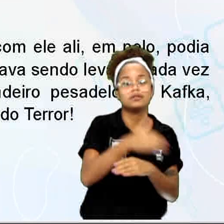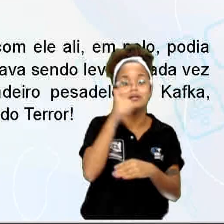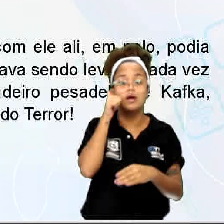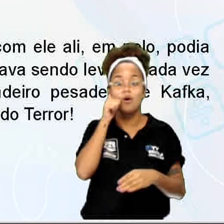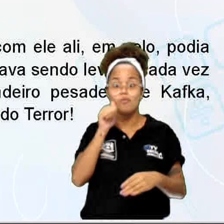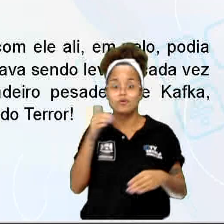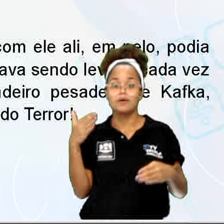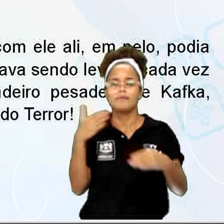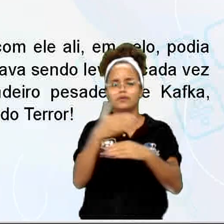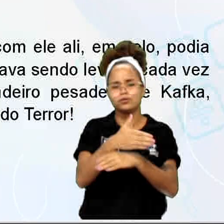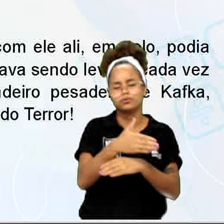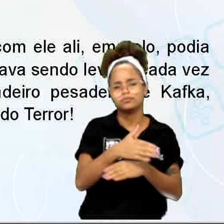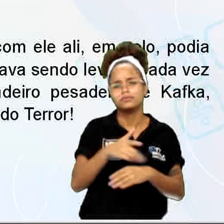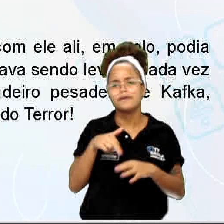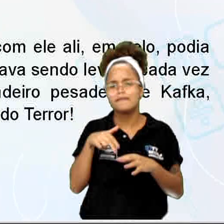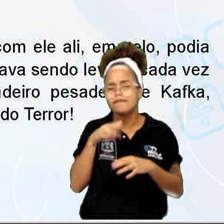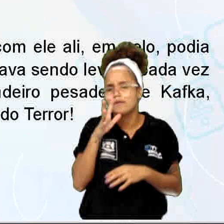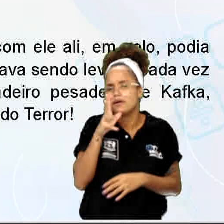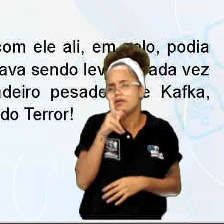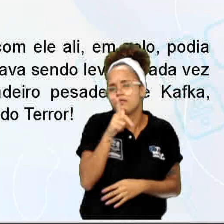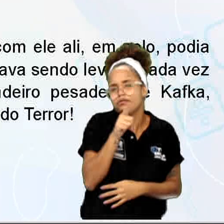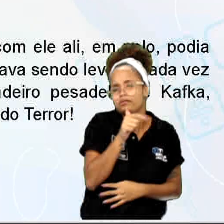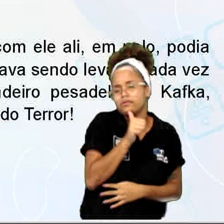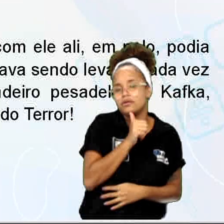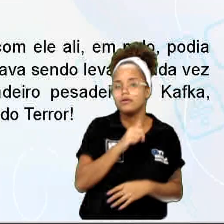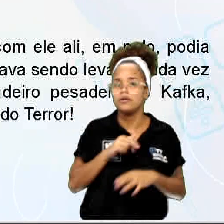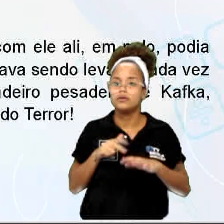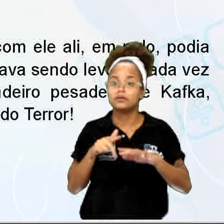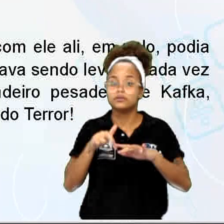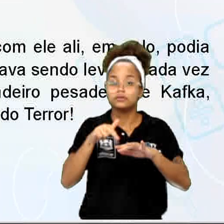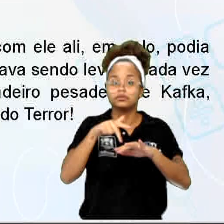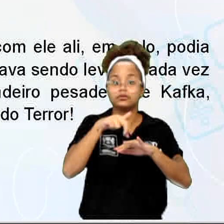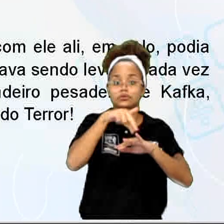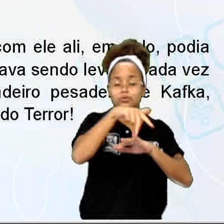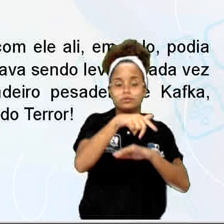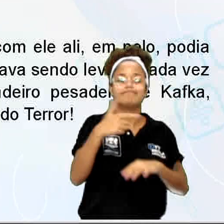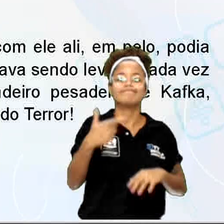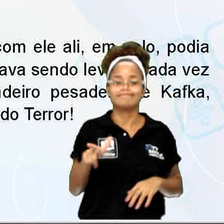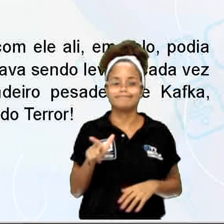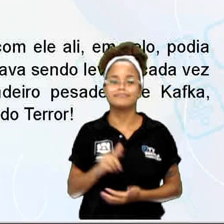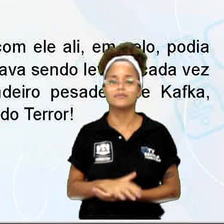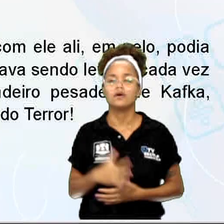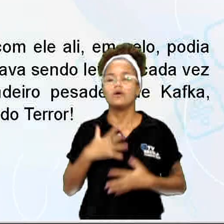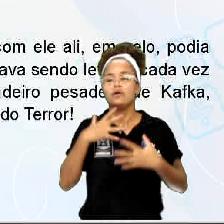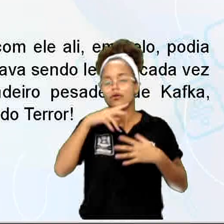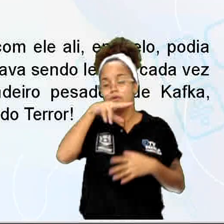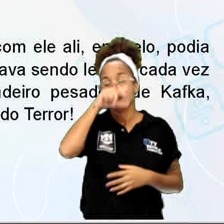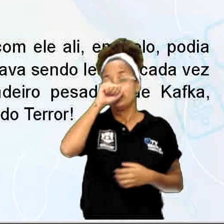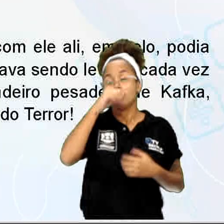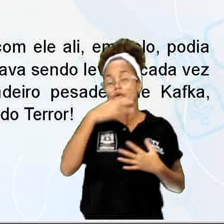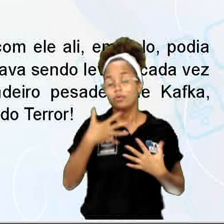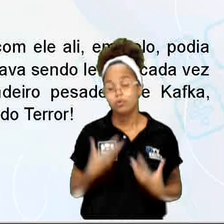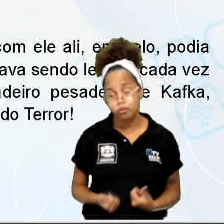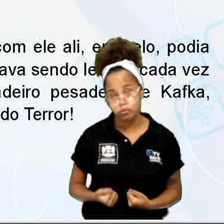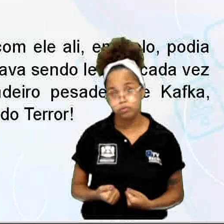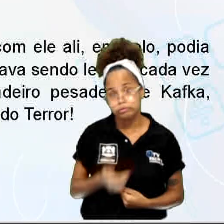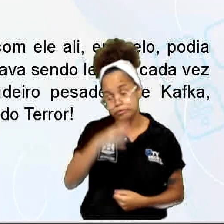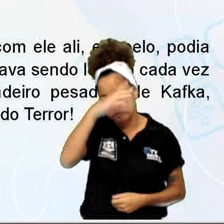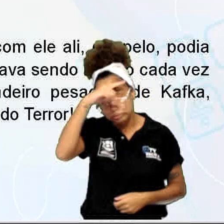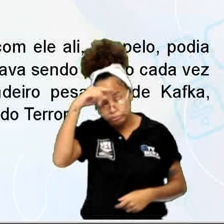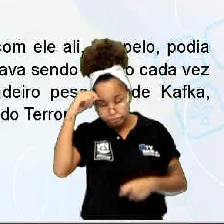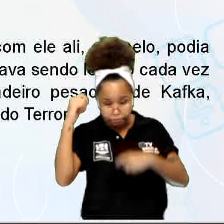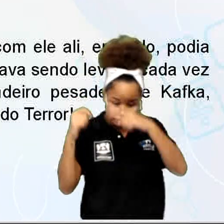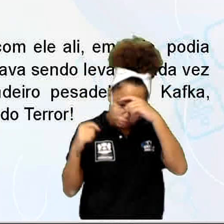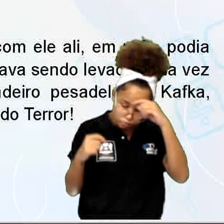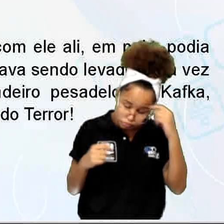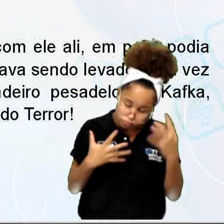passava, vagarosa, encetando a subida de mais um lance de escada. Ele respirou aliviado, enxugando o suor da testa